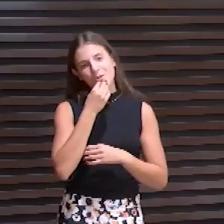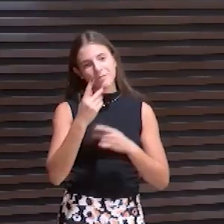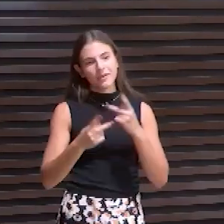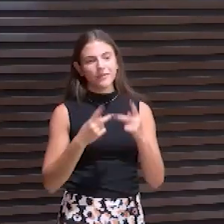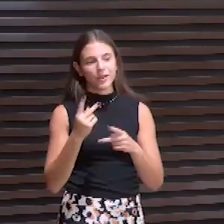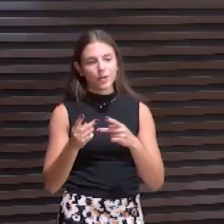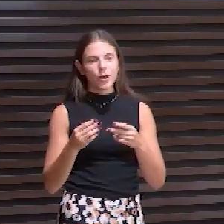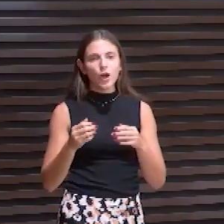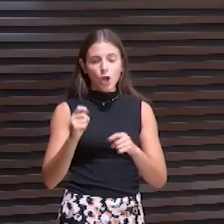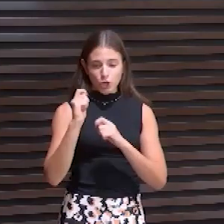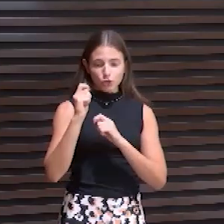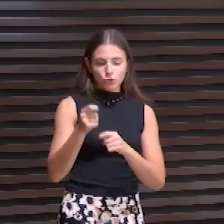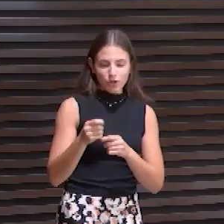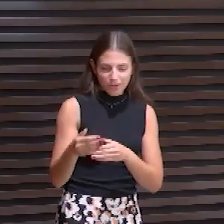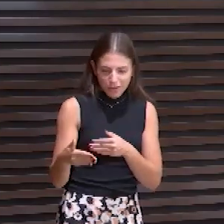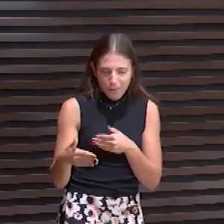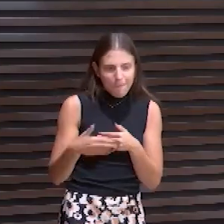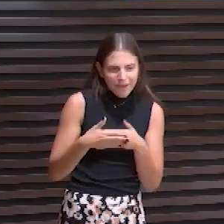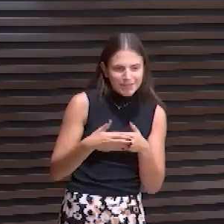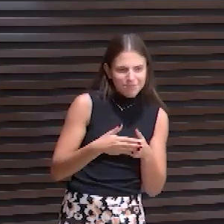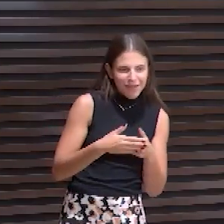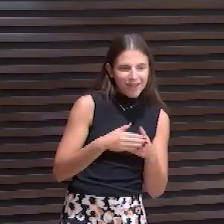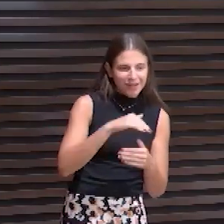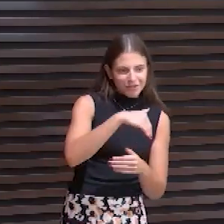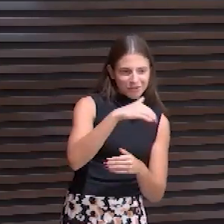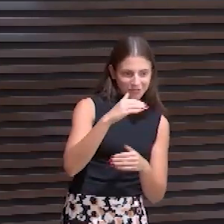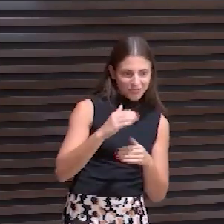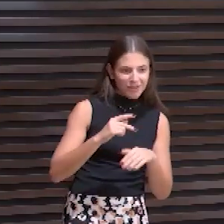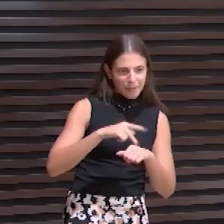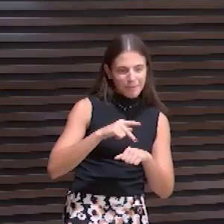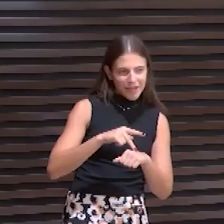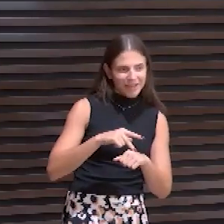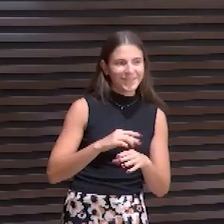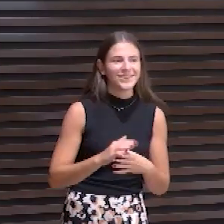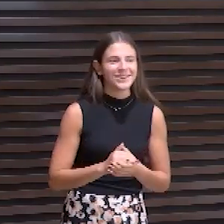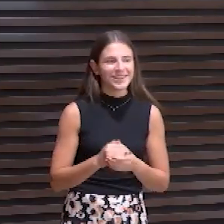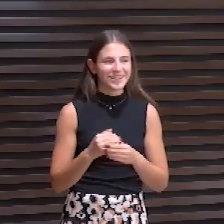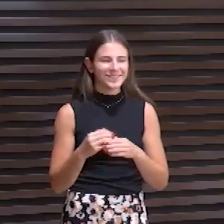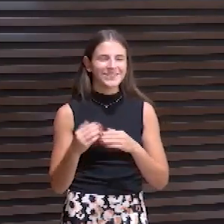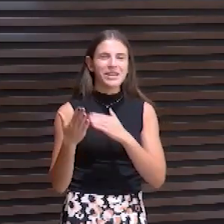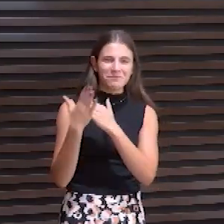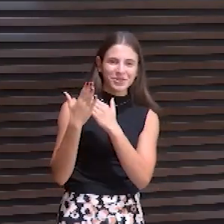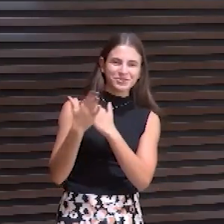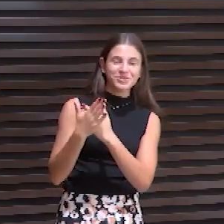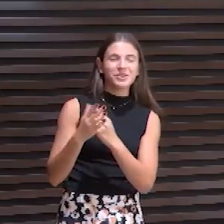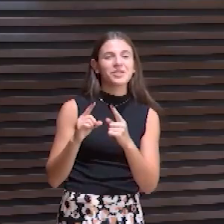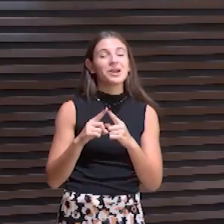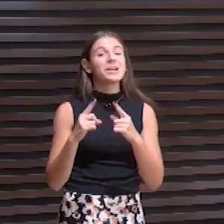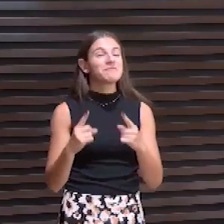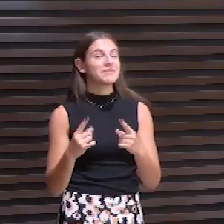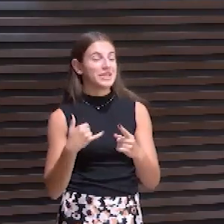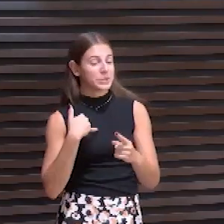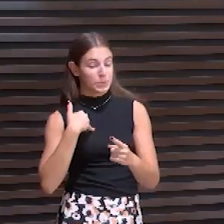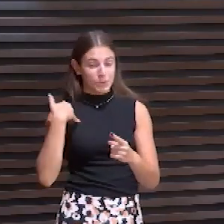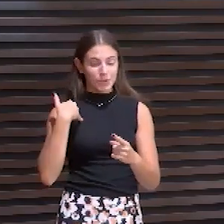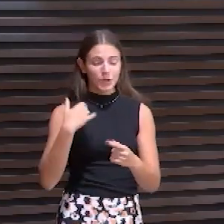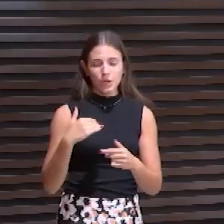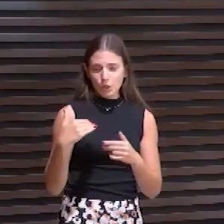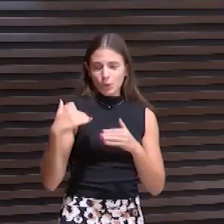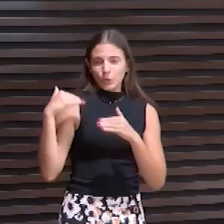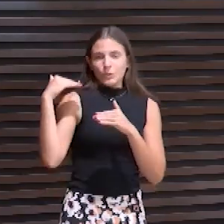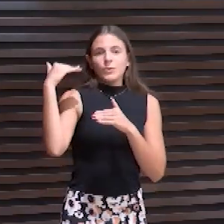beiradinha das pedras. Ele me arranjou umas iscas lá, eu peguei uns peixinhos. Mas assim, é o orgulho, cara. E quando eu falo orgulho, não é só o orgulho